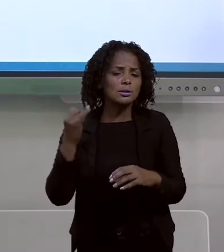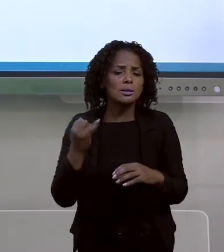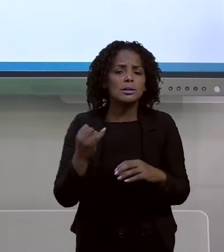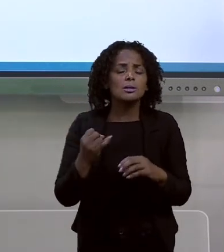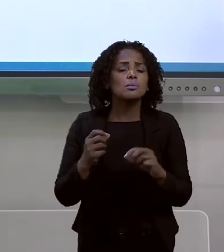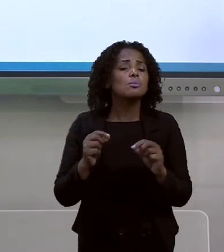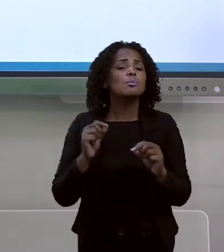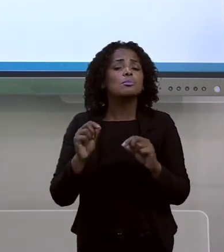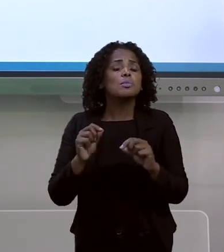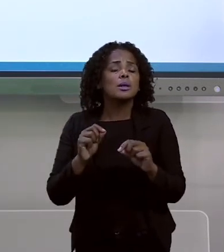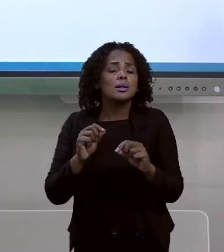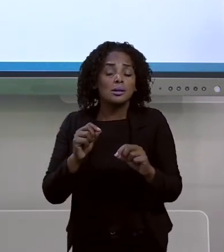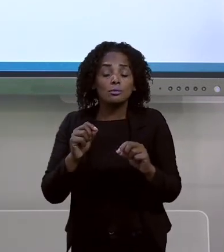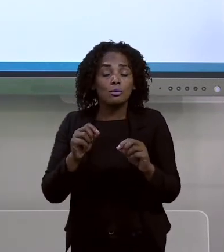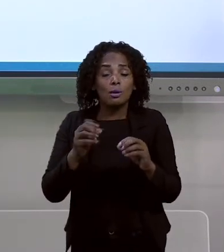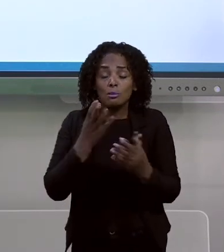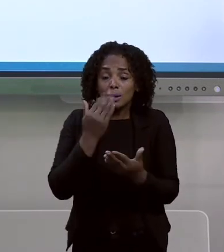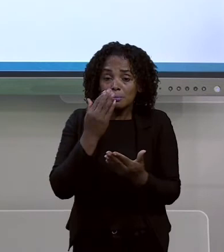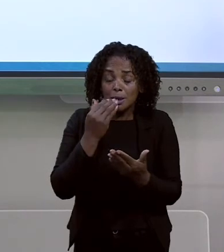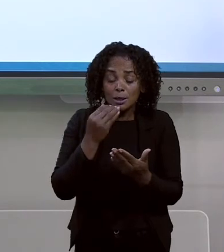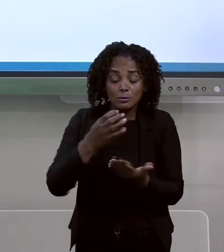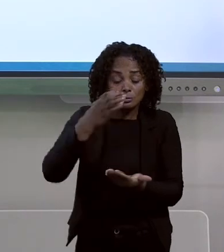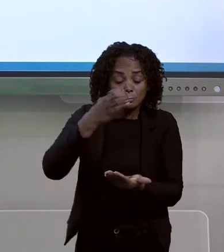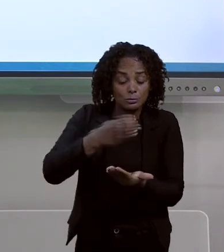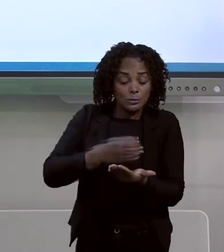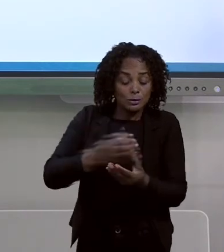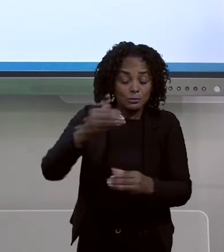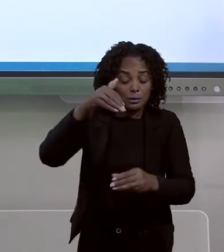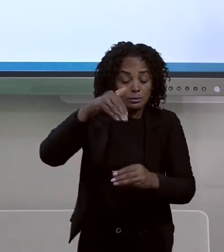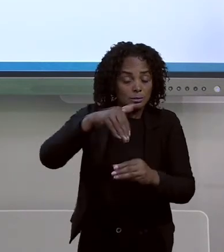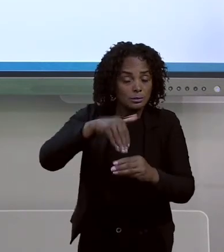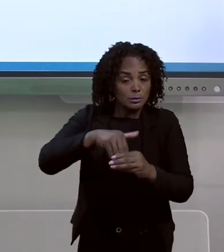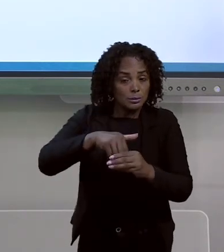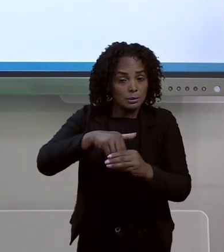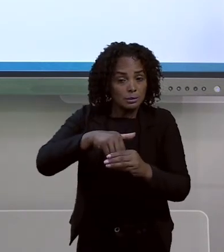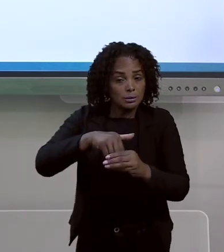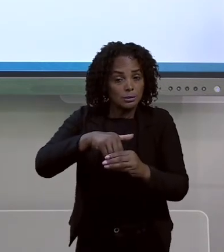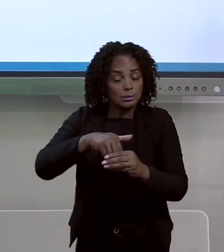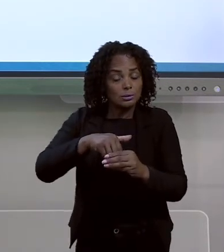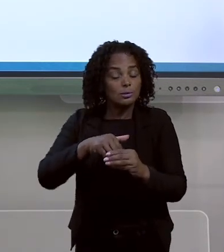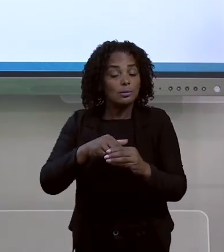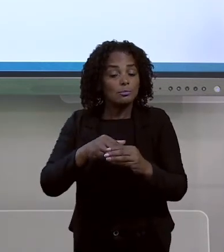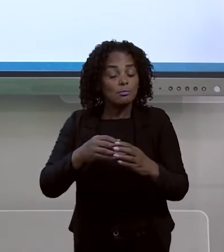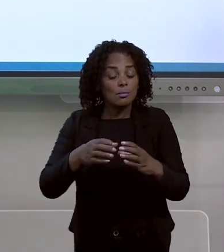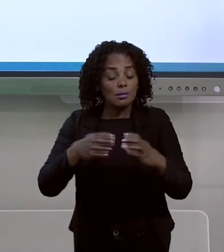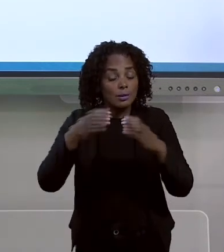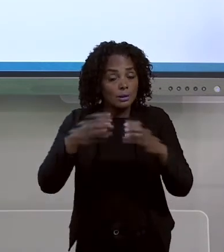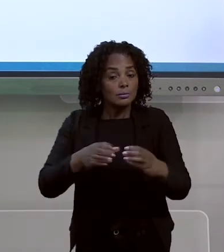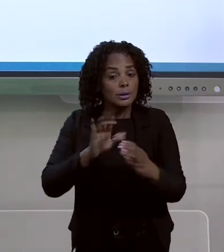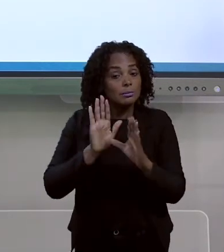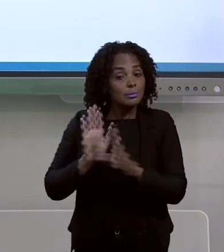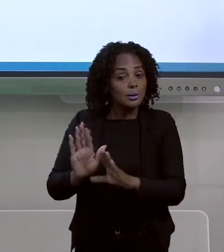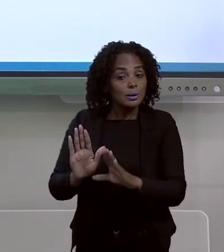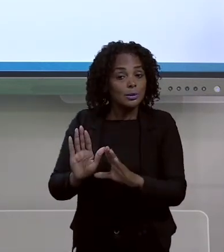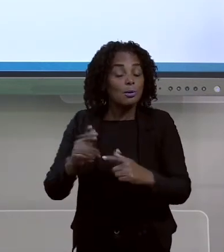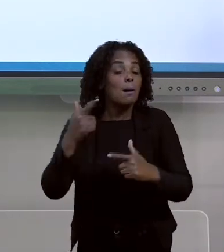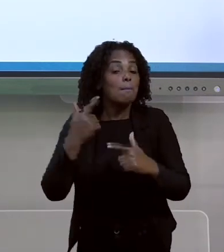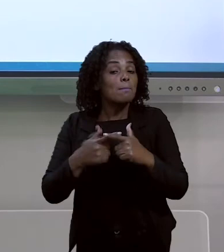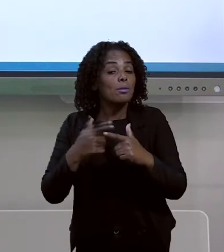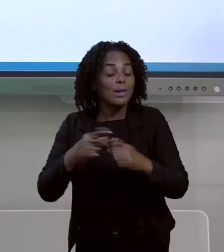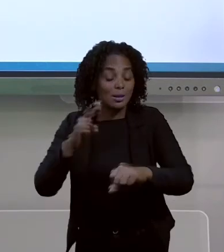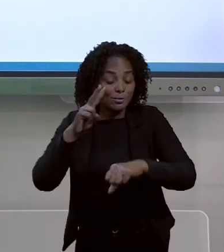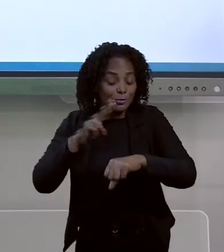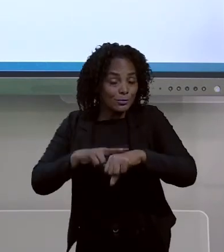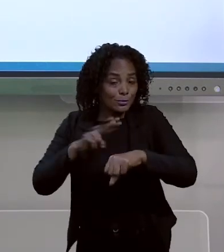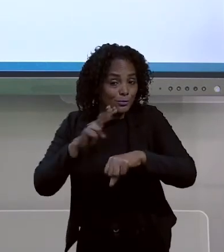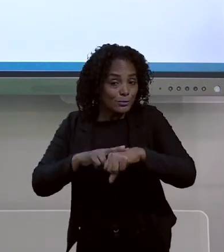que ele conserva mais o alimento sem precisar de ficar inserindo conservante ali. Porque o vidro,